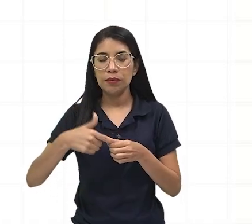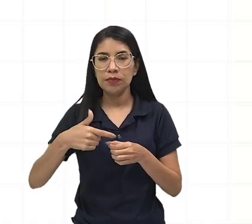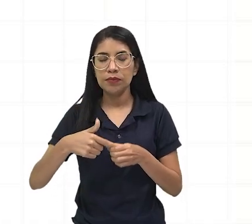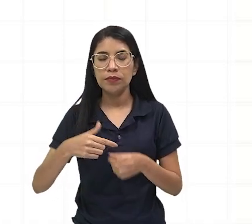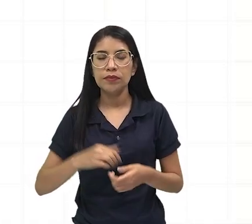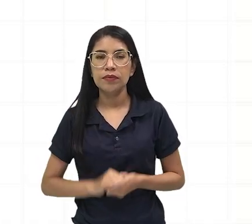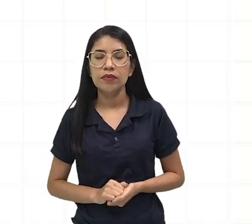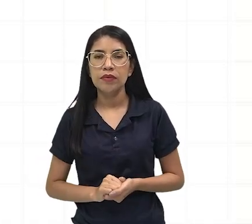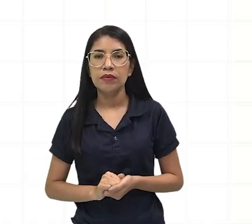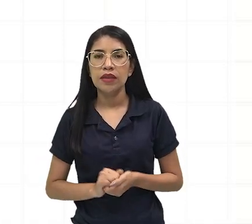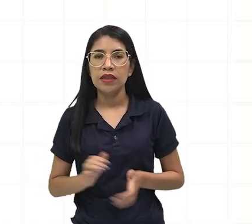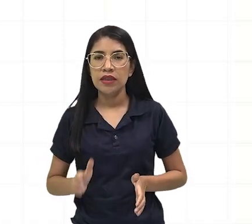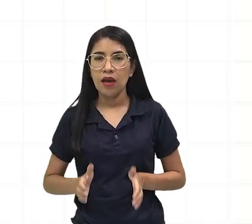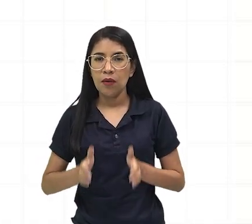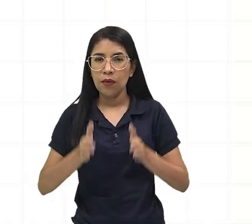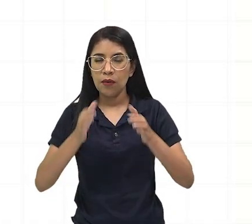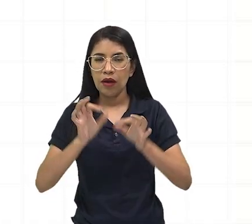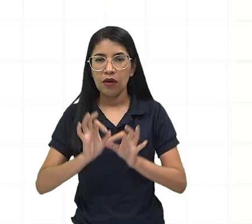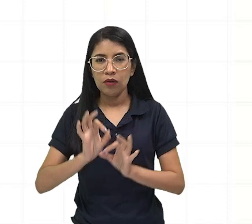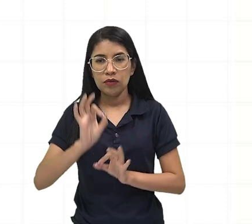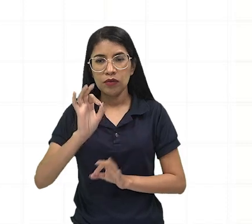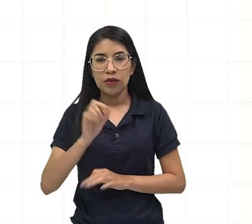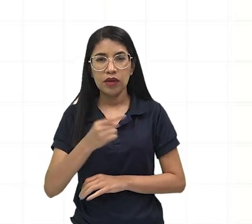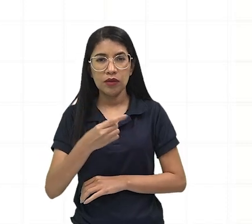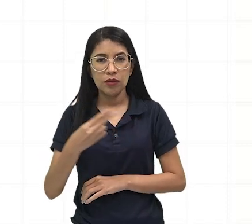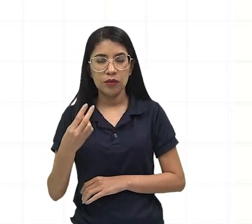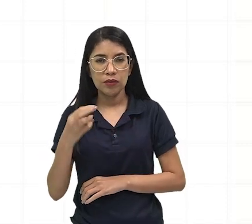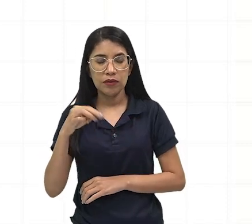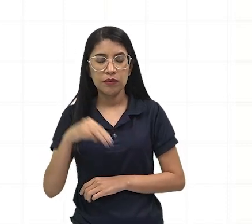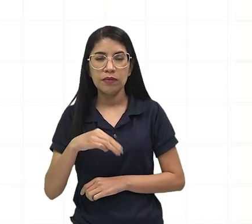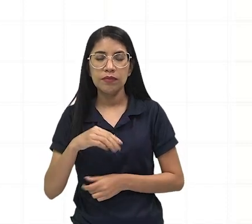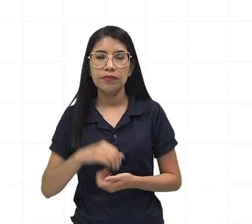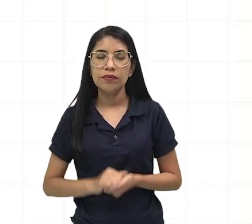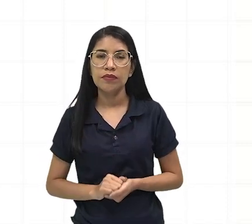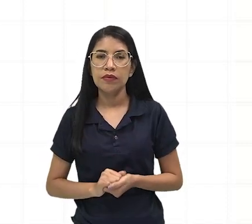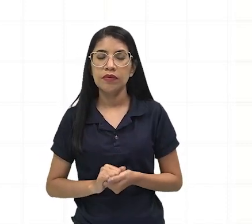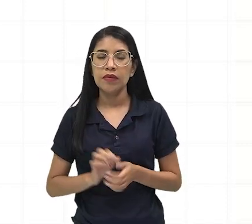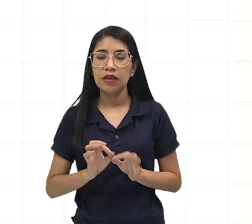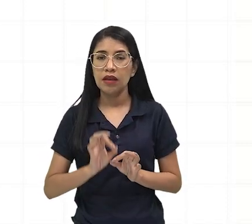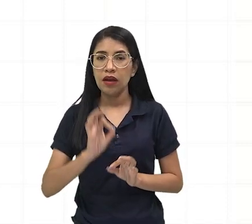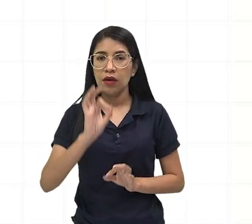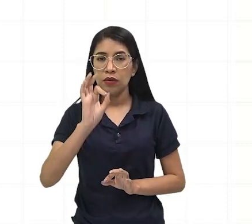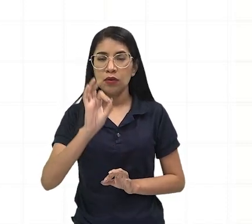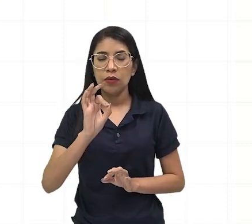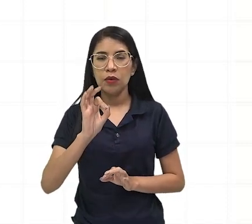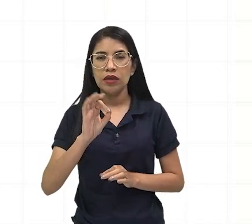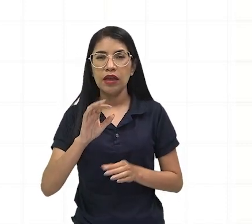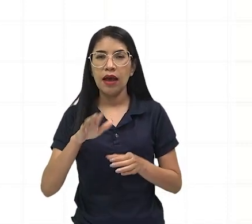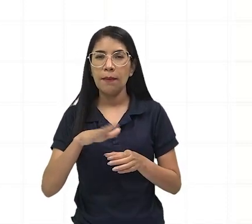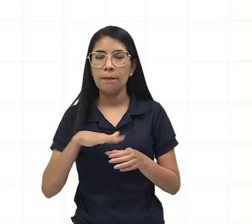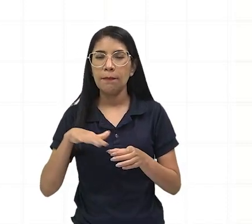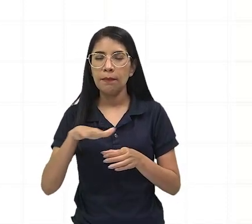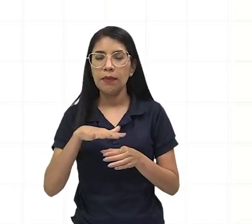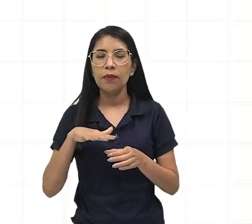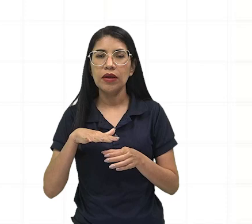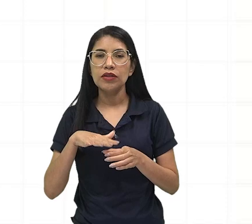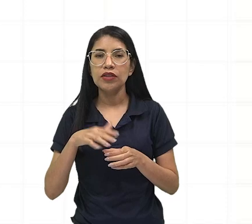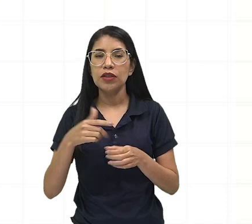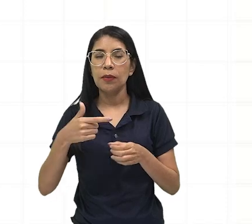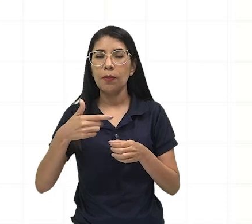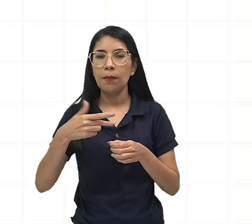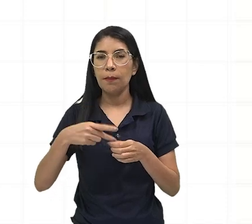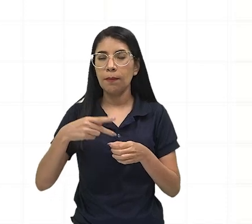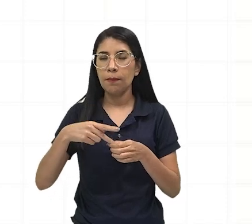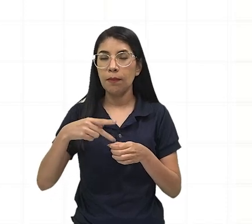Se a altura do tanque é 12 metros, a altura em metro da camada de petróleo é... Olha